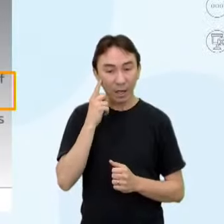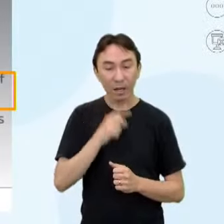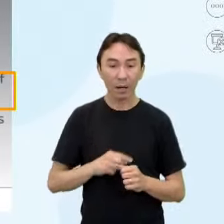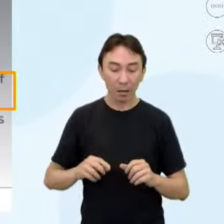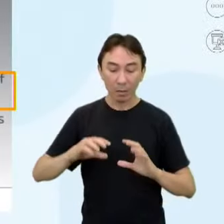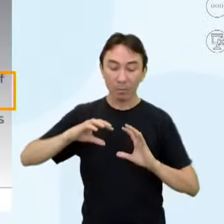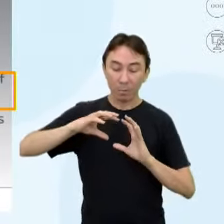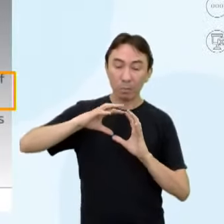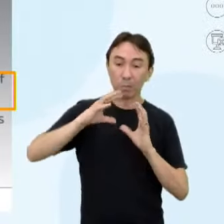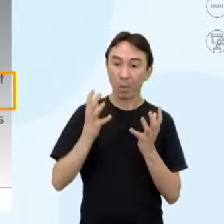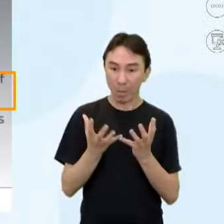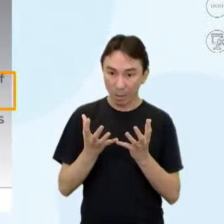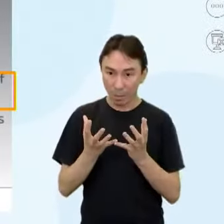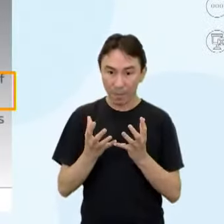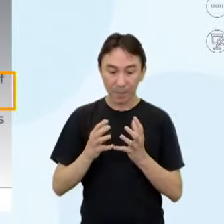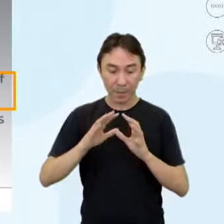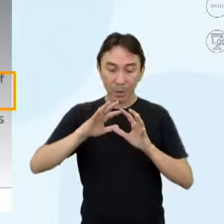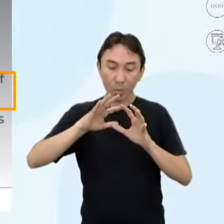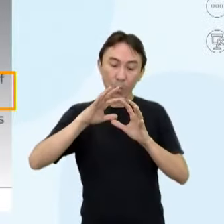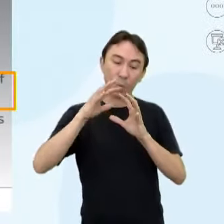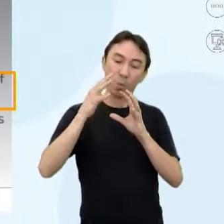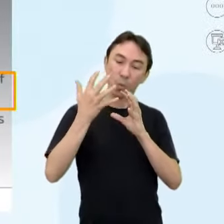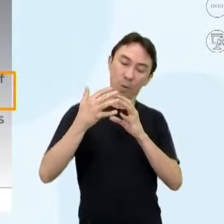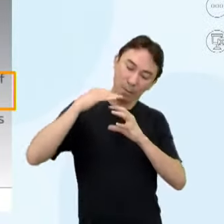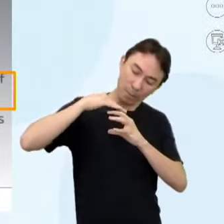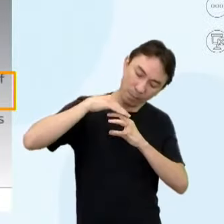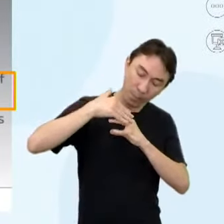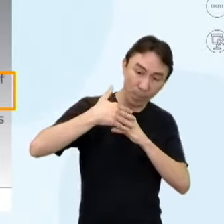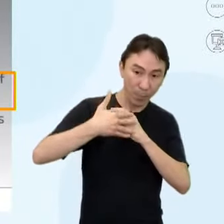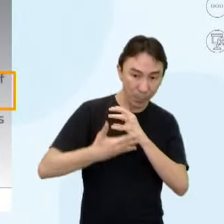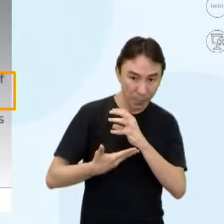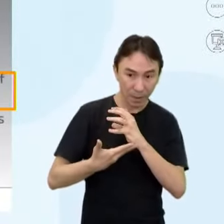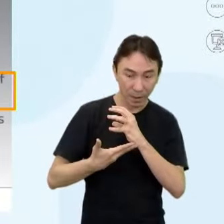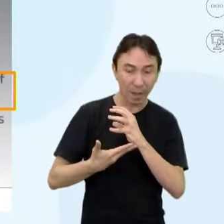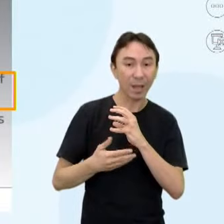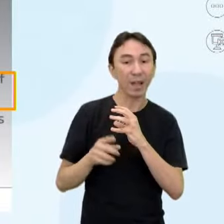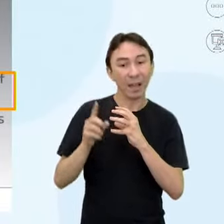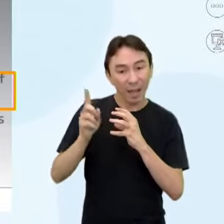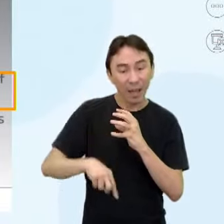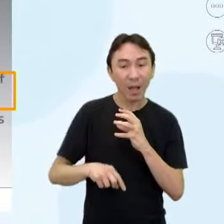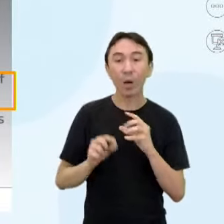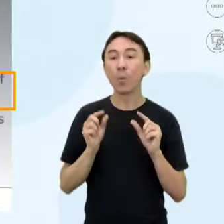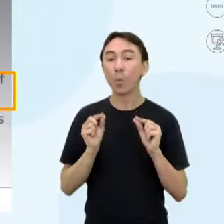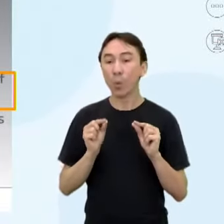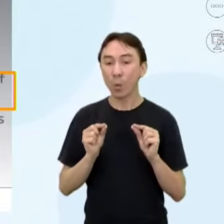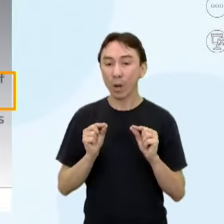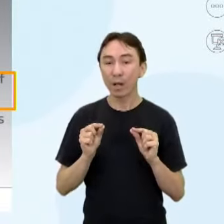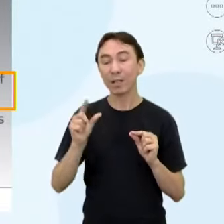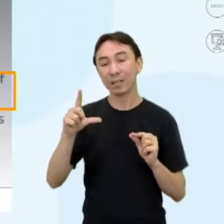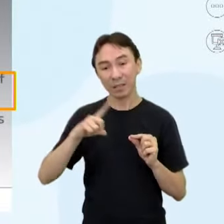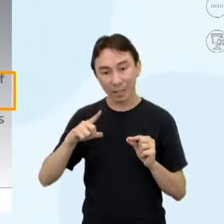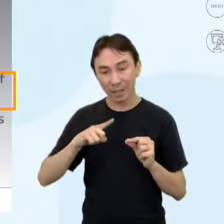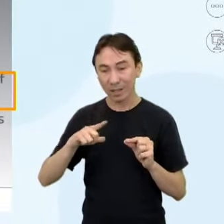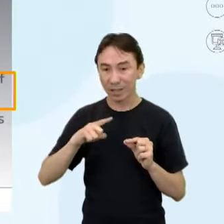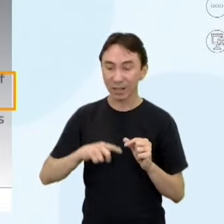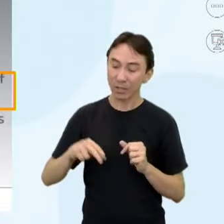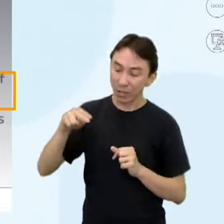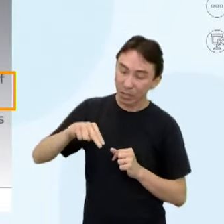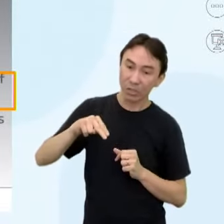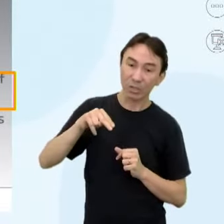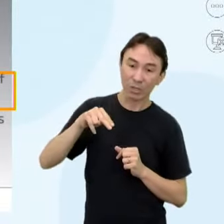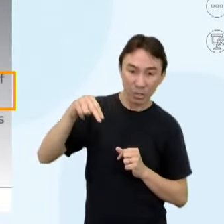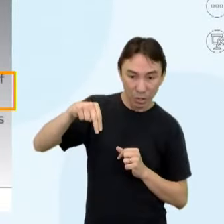Plutão, é, em sua maior parte, composta de nitrogênio no